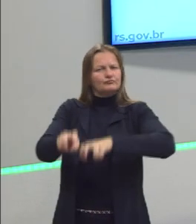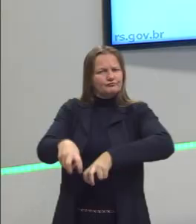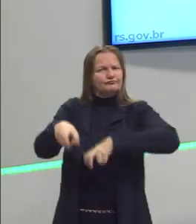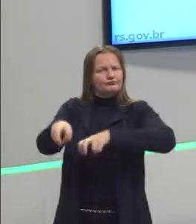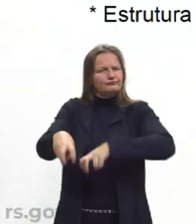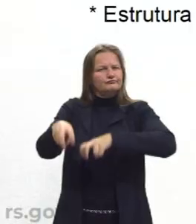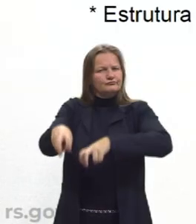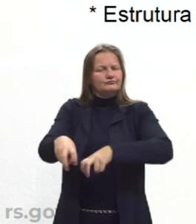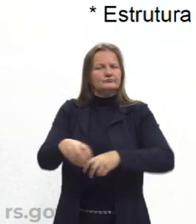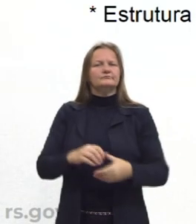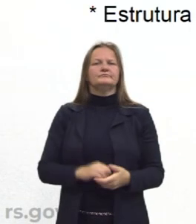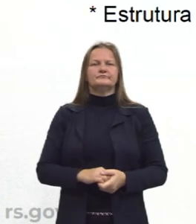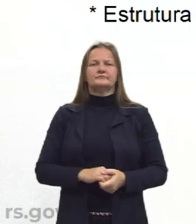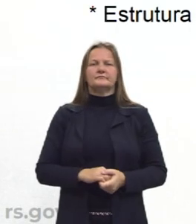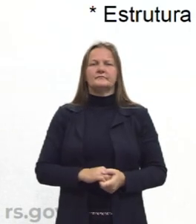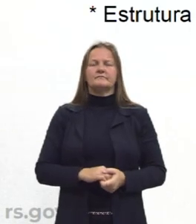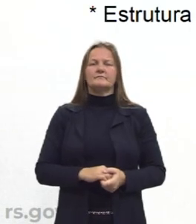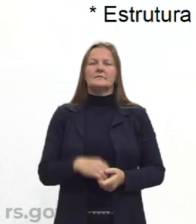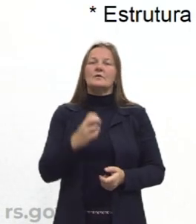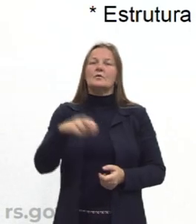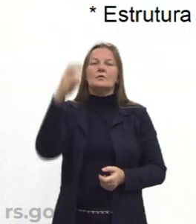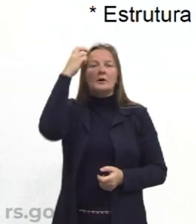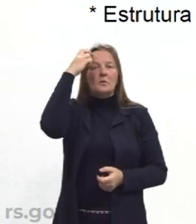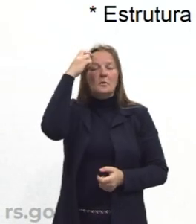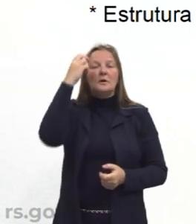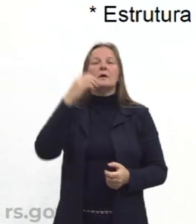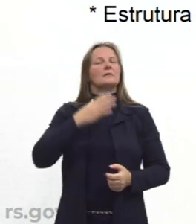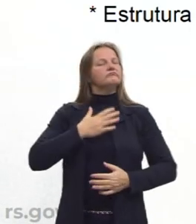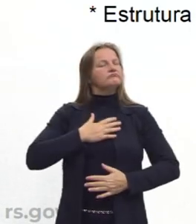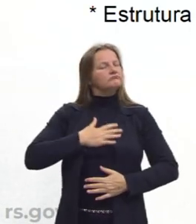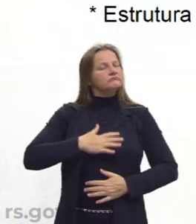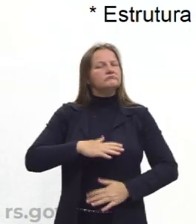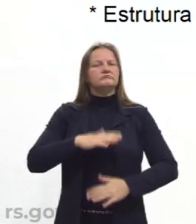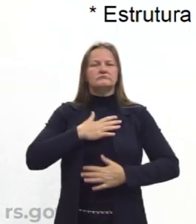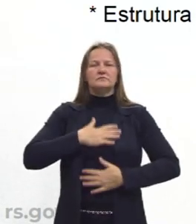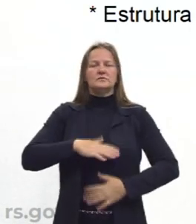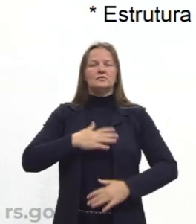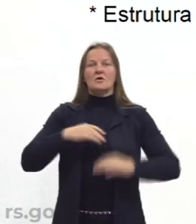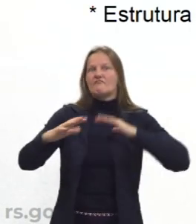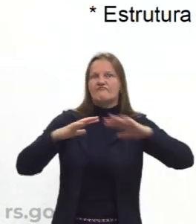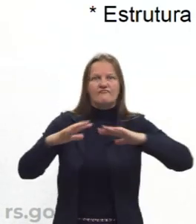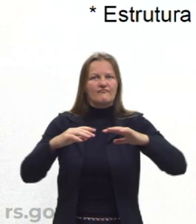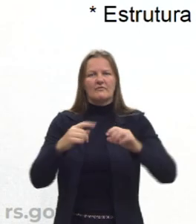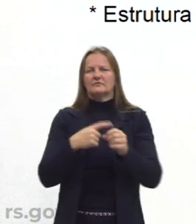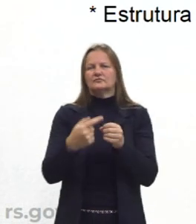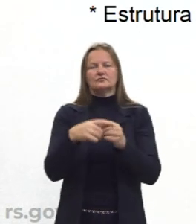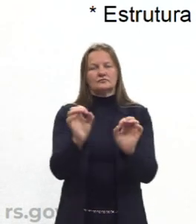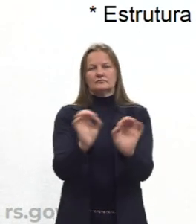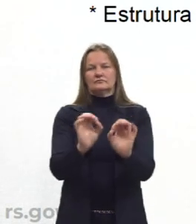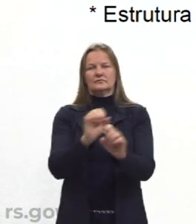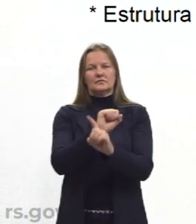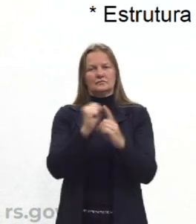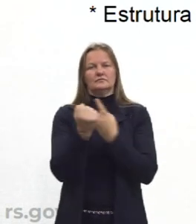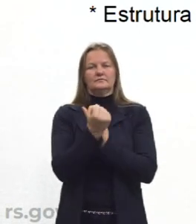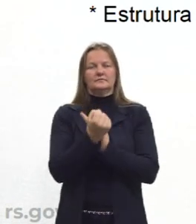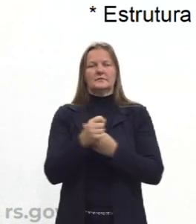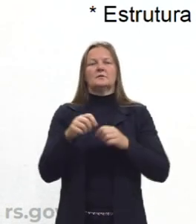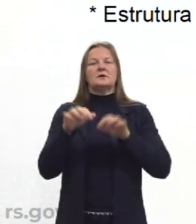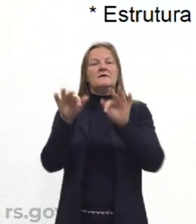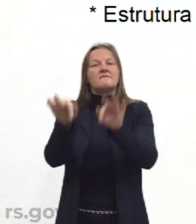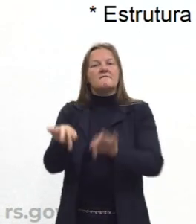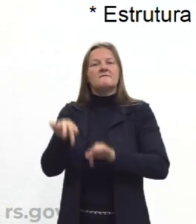é uma sociedade culturalmente tranquila né não é nossa cidade agitada culturalmente o sistema